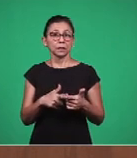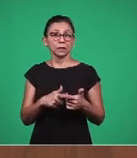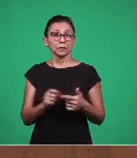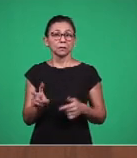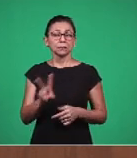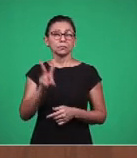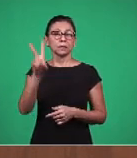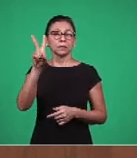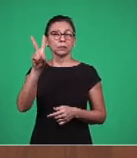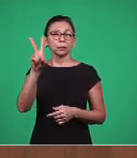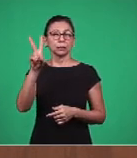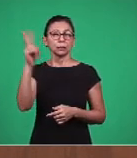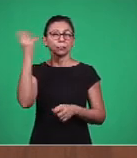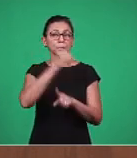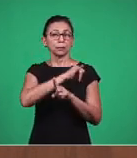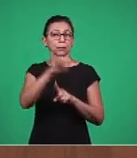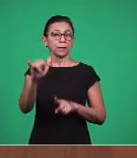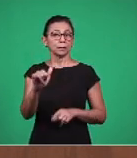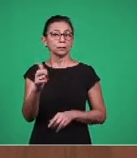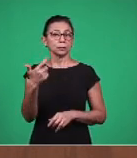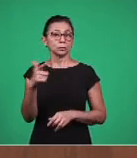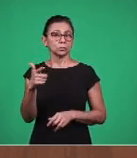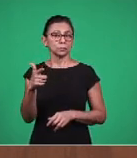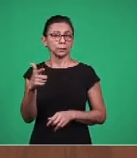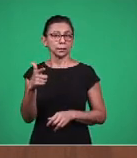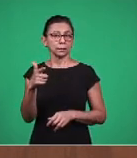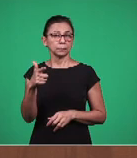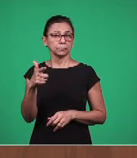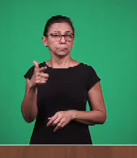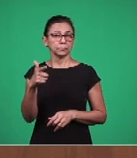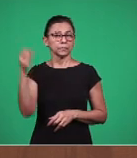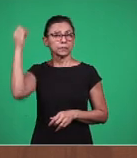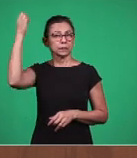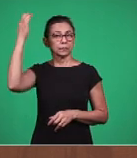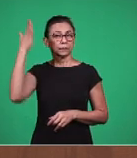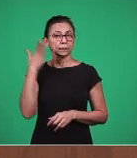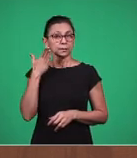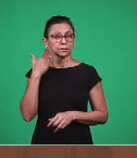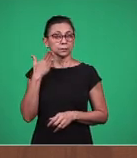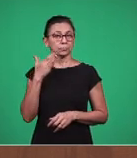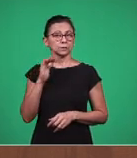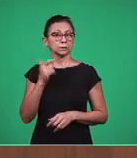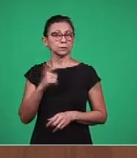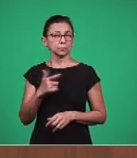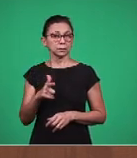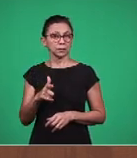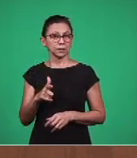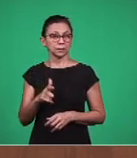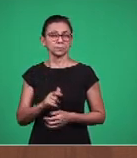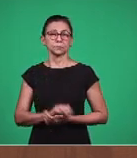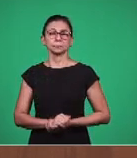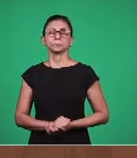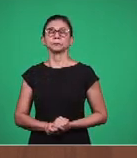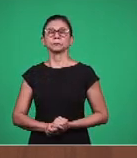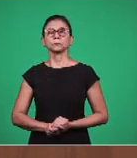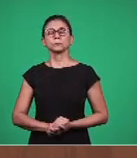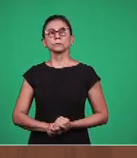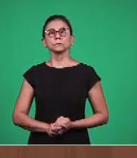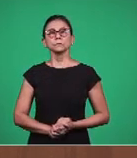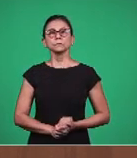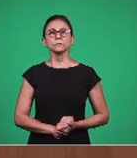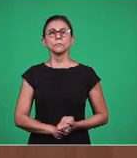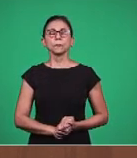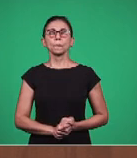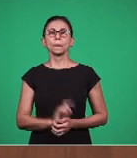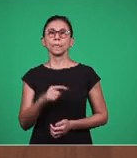o homem nesse momento que estamos vivendo, em suas posições como servos